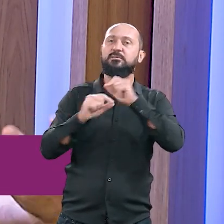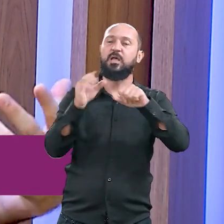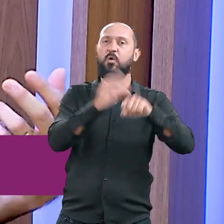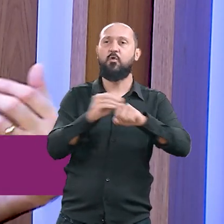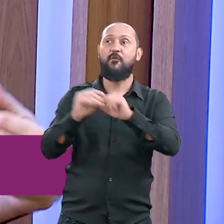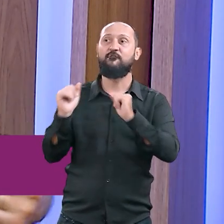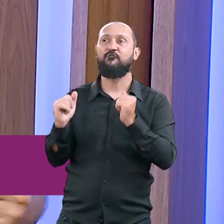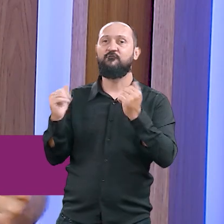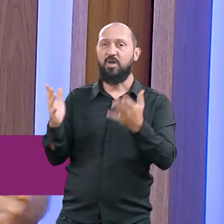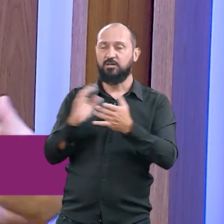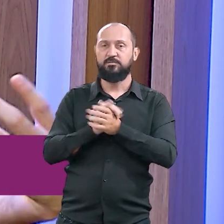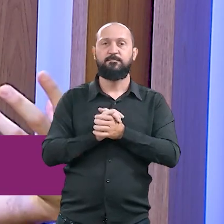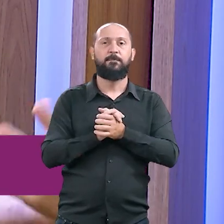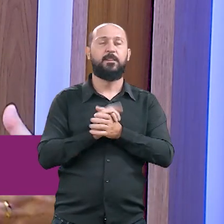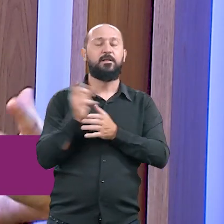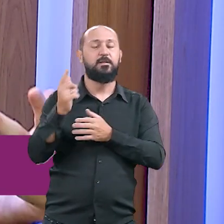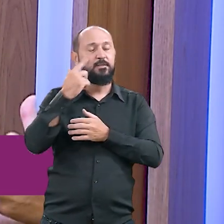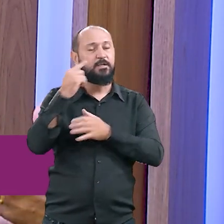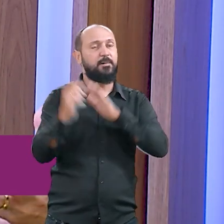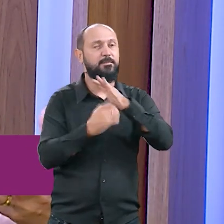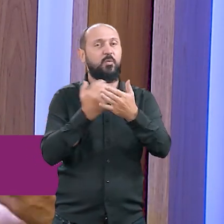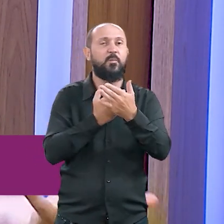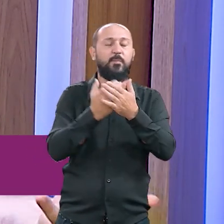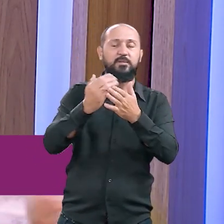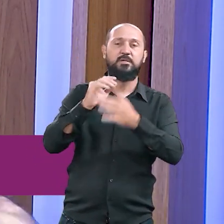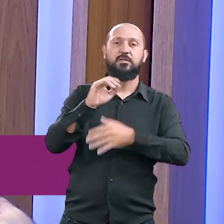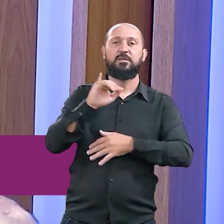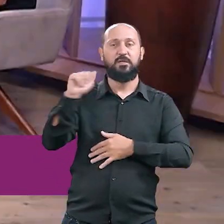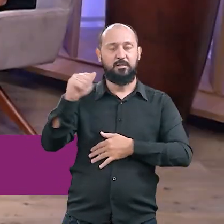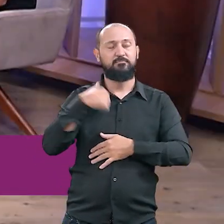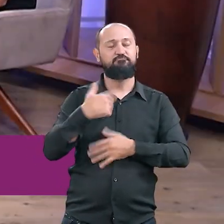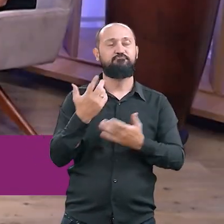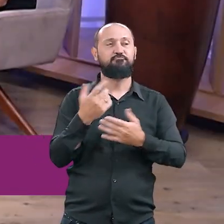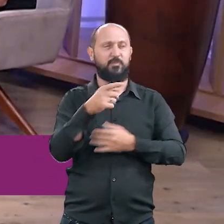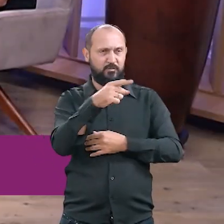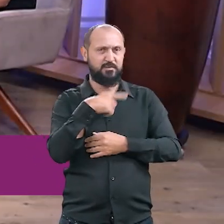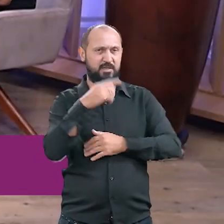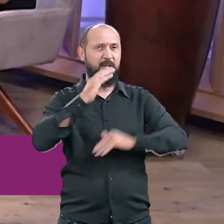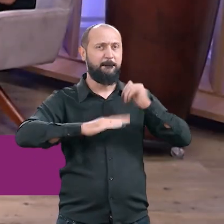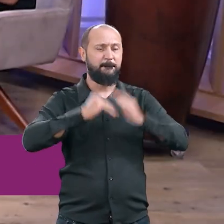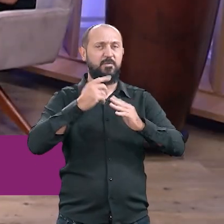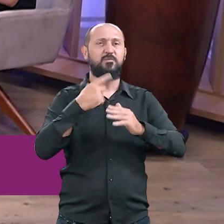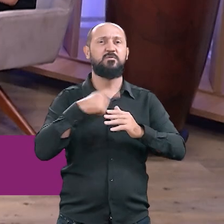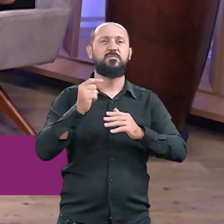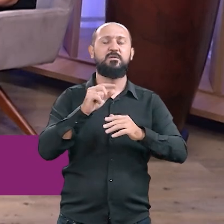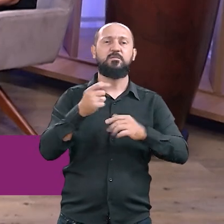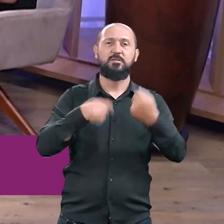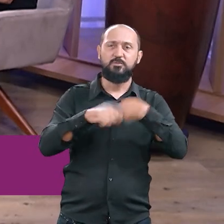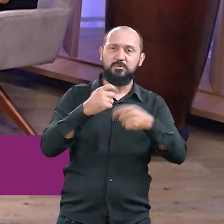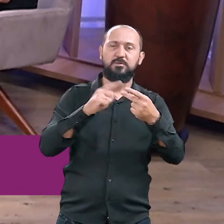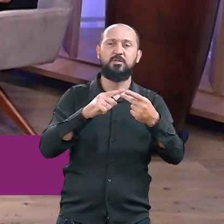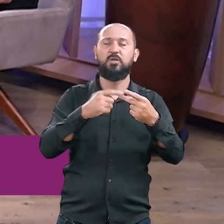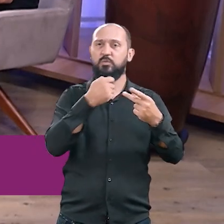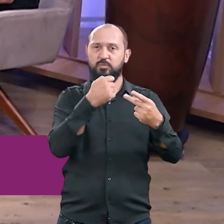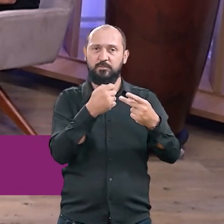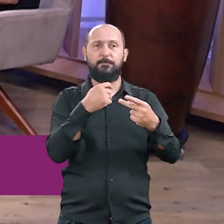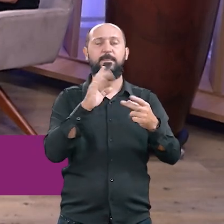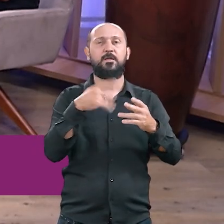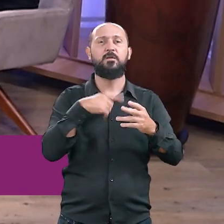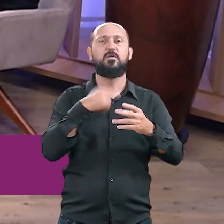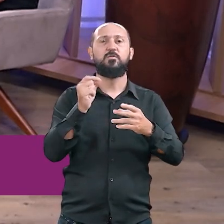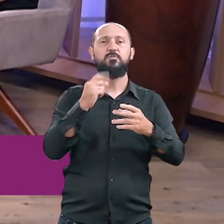você ter uma ideia, se eu pegar a população geral, 5%. Quando eu vou para dentro das empresas, 30%. Então, na verdade,